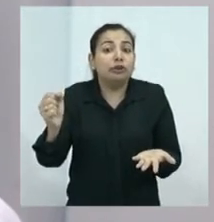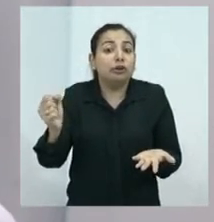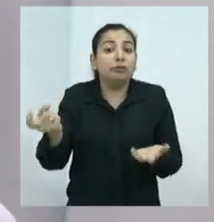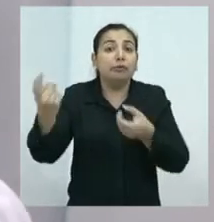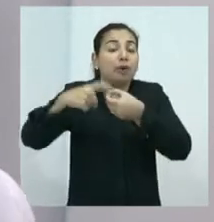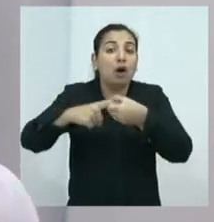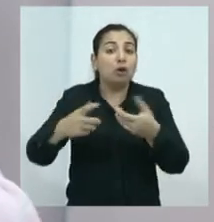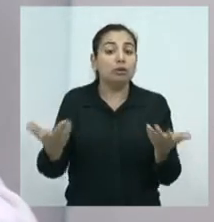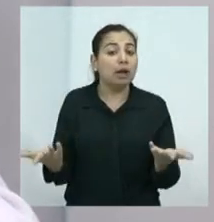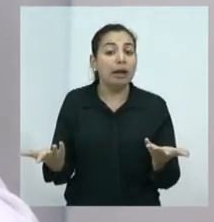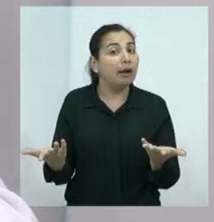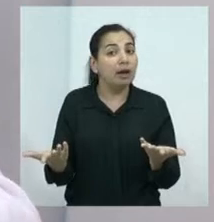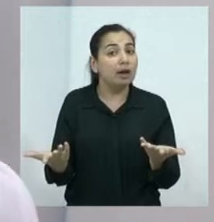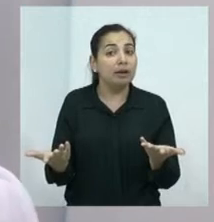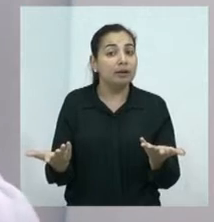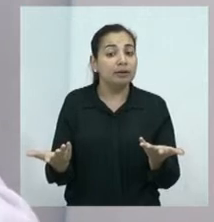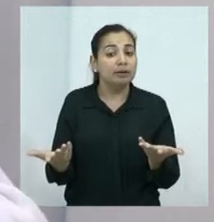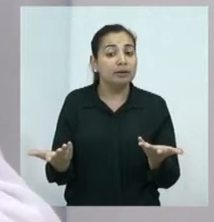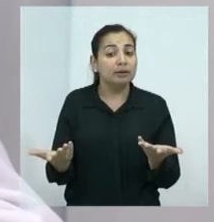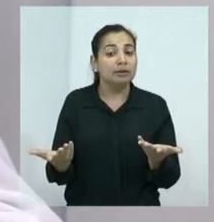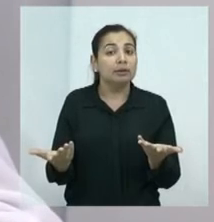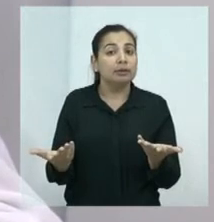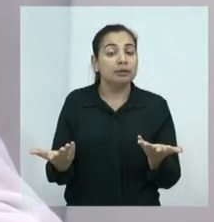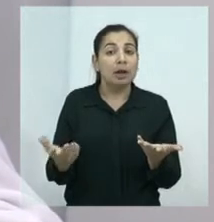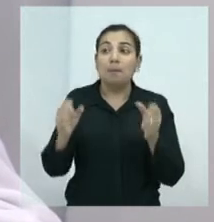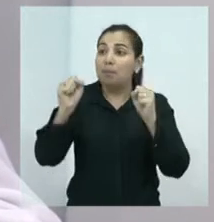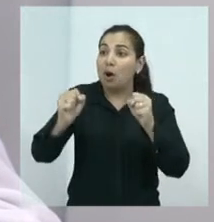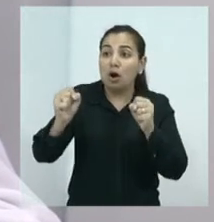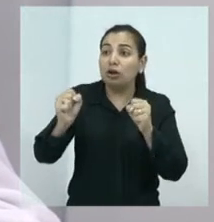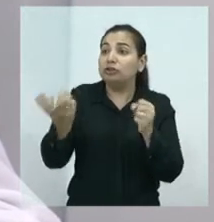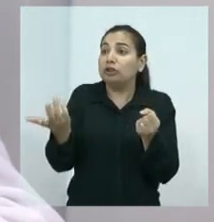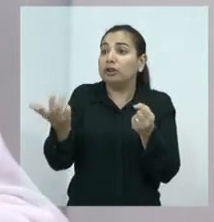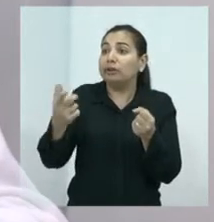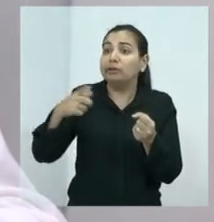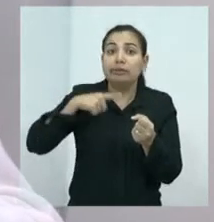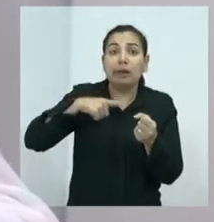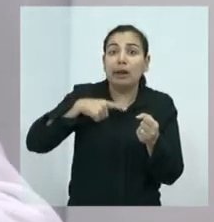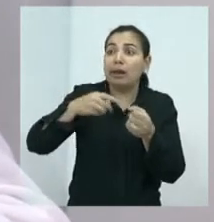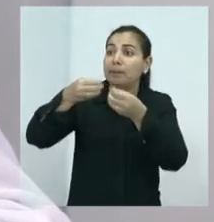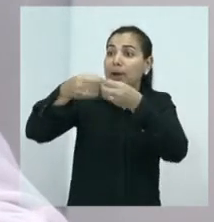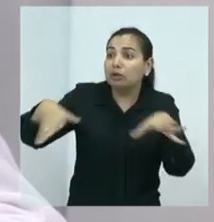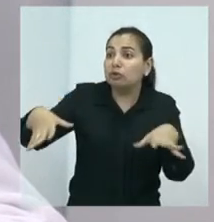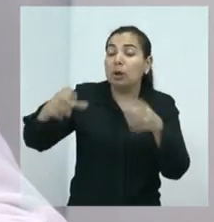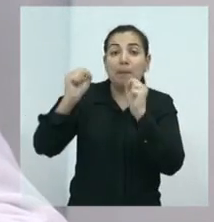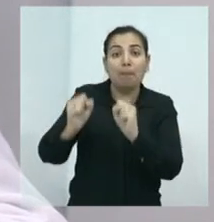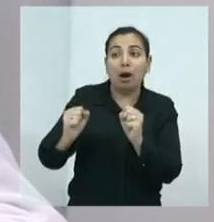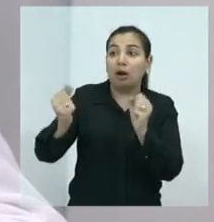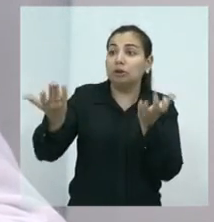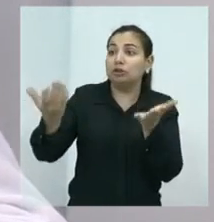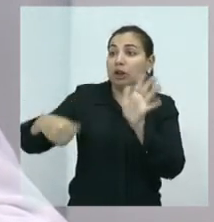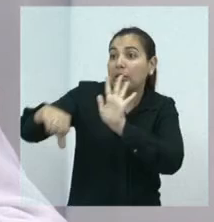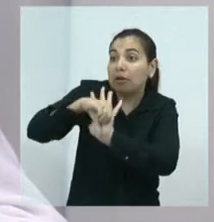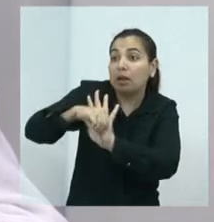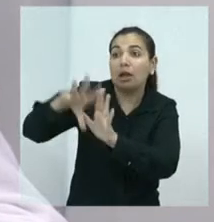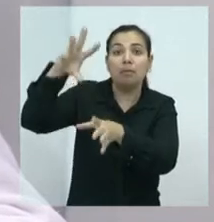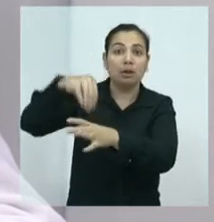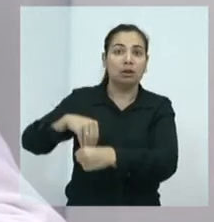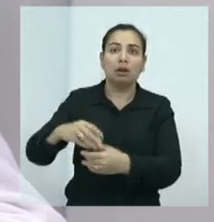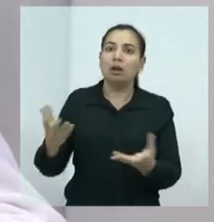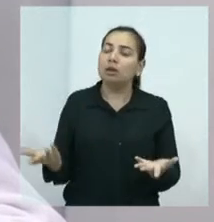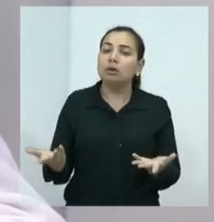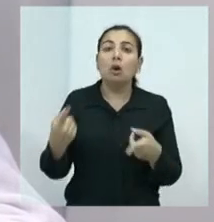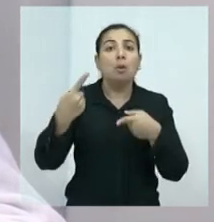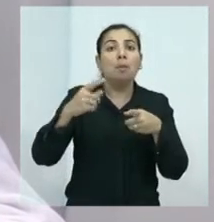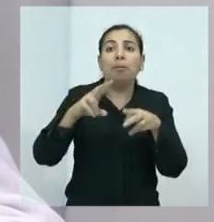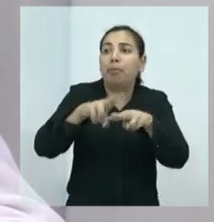não aconteça, mas é possível que aconteça um crime lá dentro sobre essas questões, né, de racismo, de